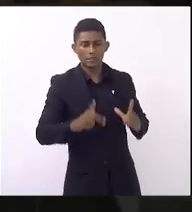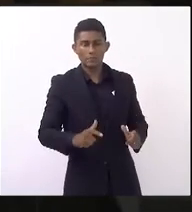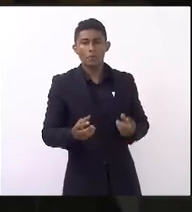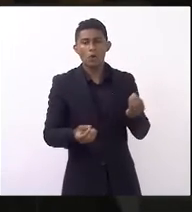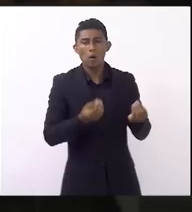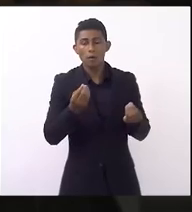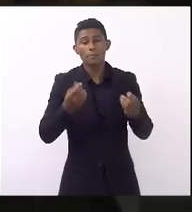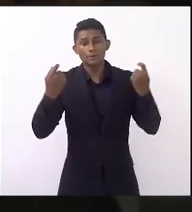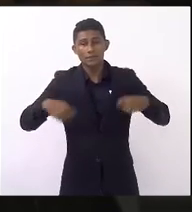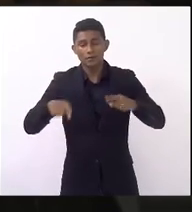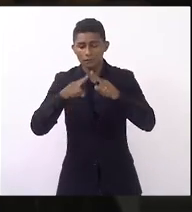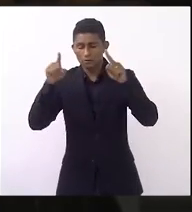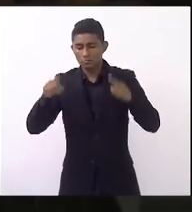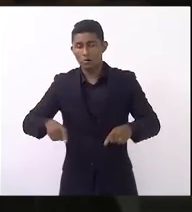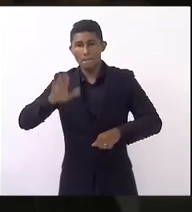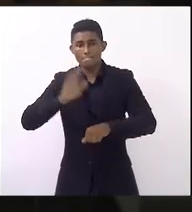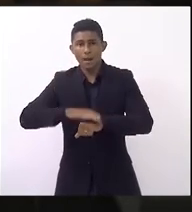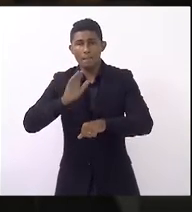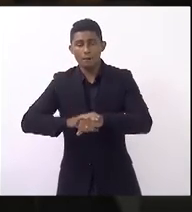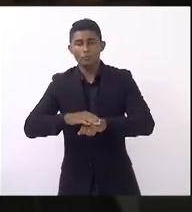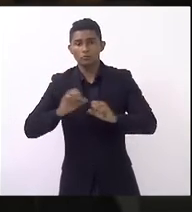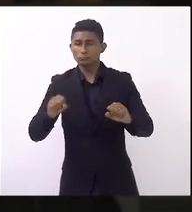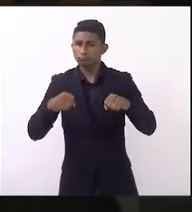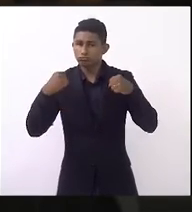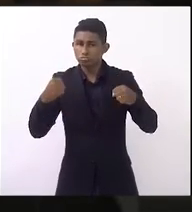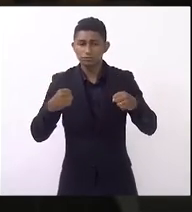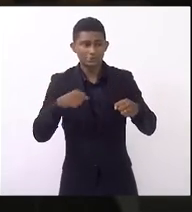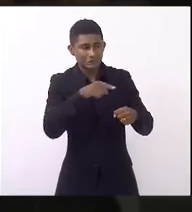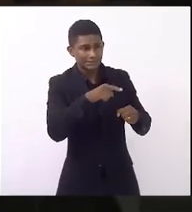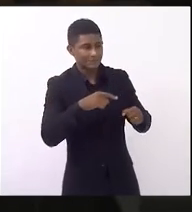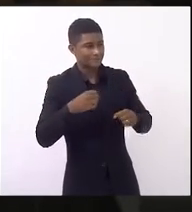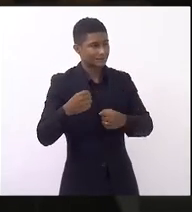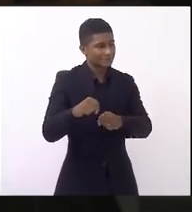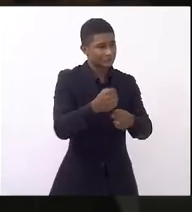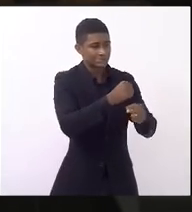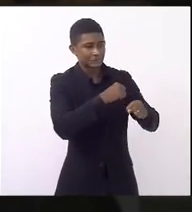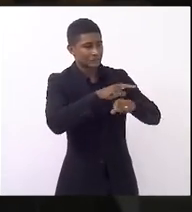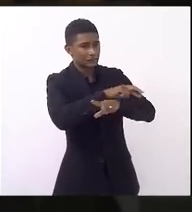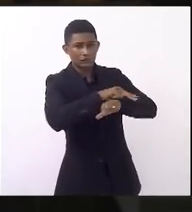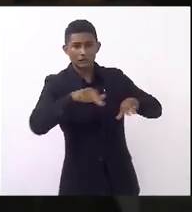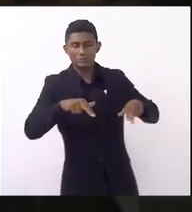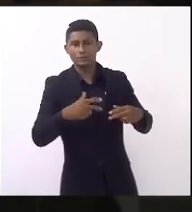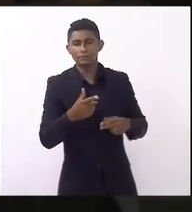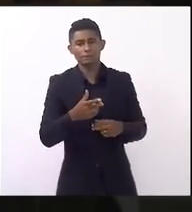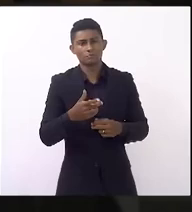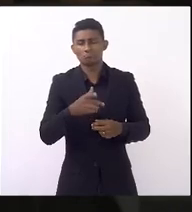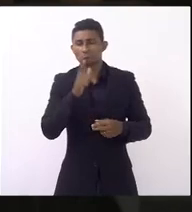equipamento. Rio Iguaçu, Rio das Botas, enfim, Rio Sarapuí.